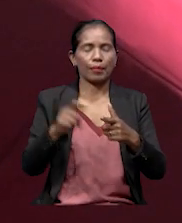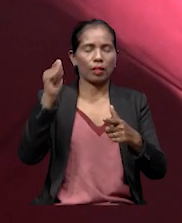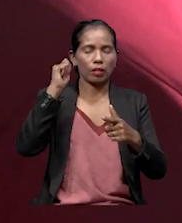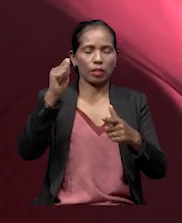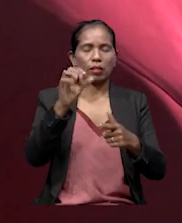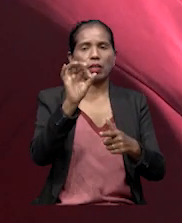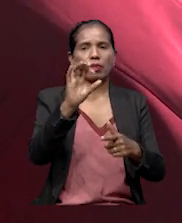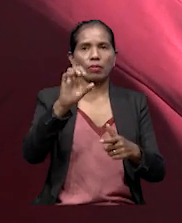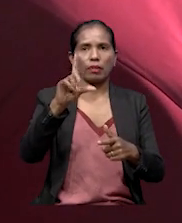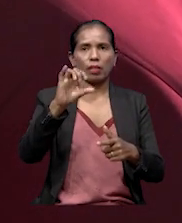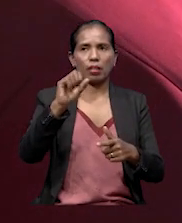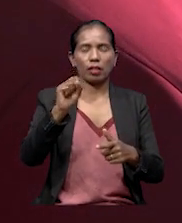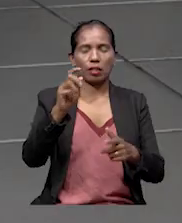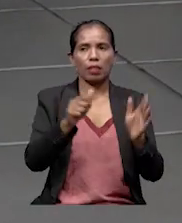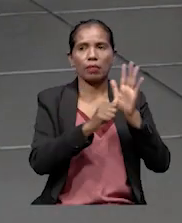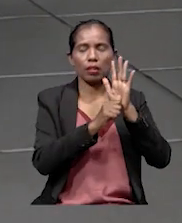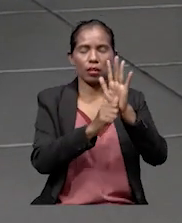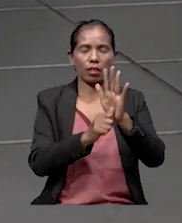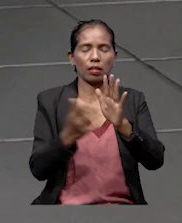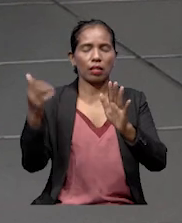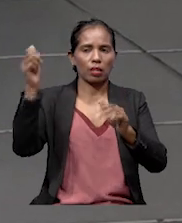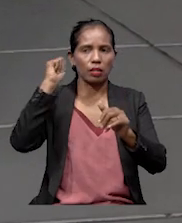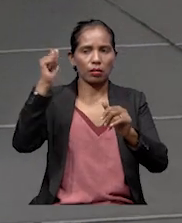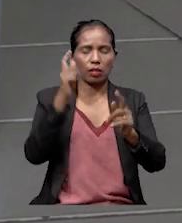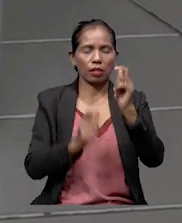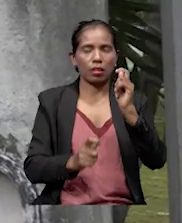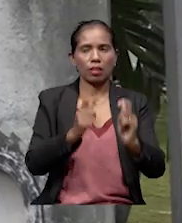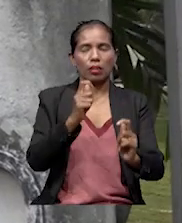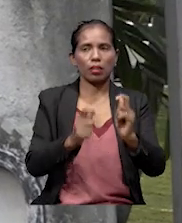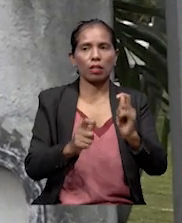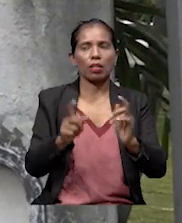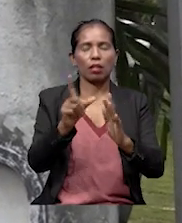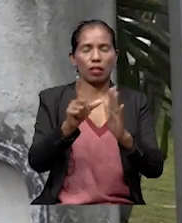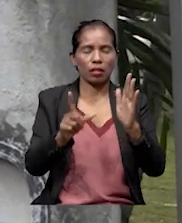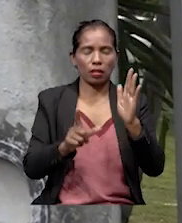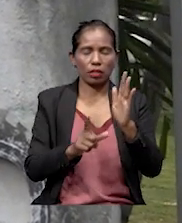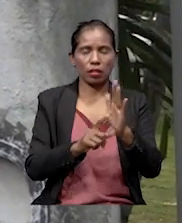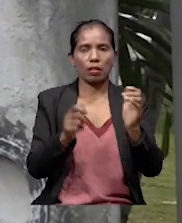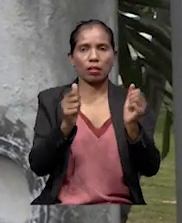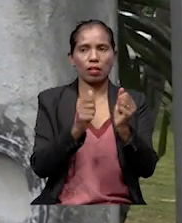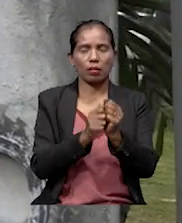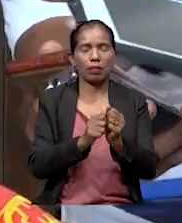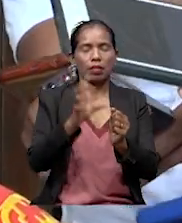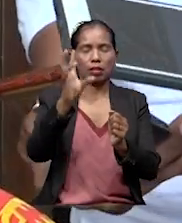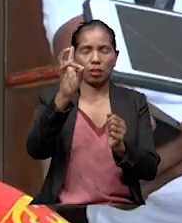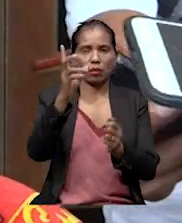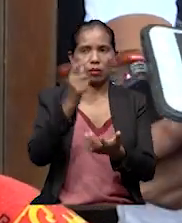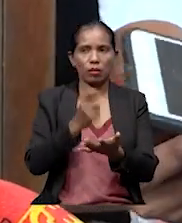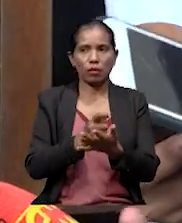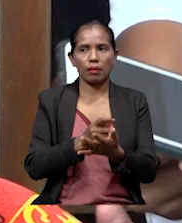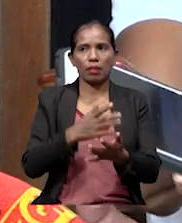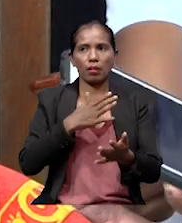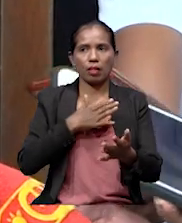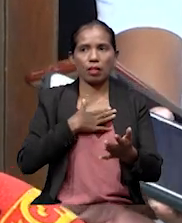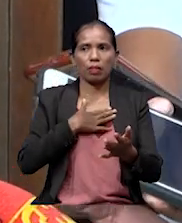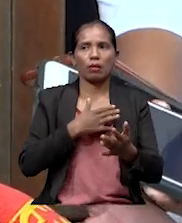Arauzo Duarte Mos, apresenta minha candidatura para Tribunal Recurso, a lista proponente quase reunido. A minha presença é fato